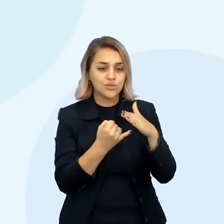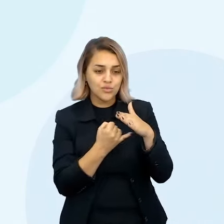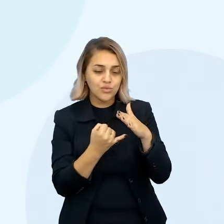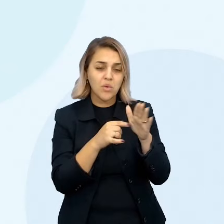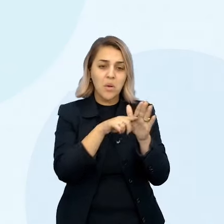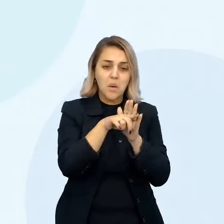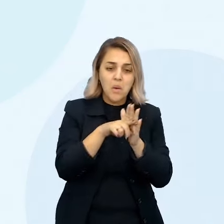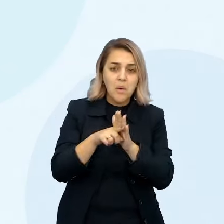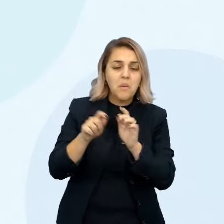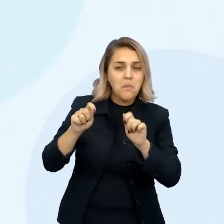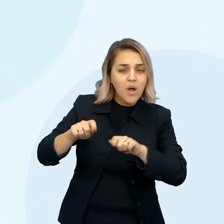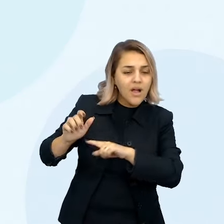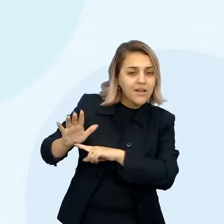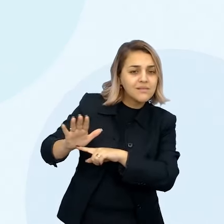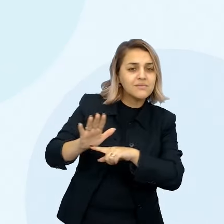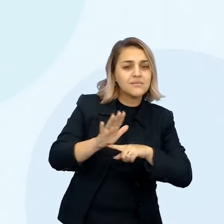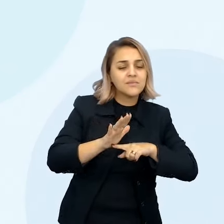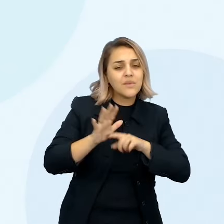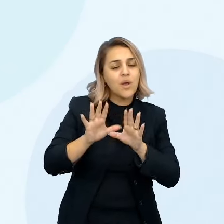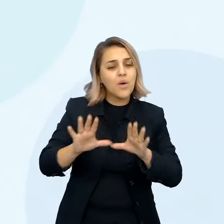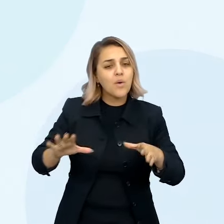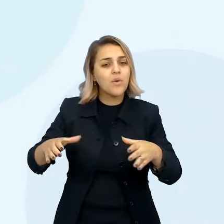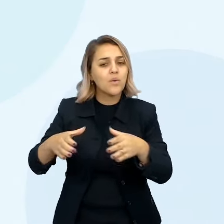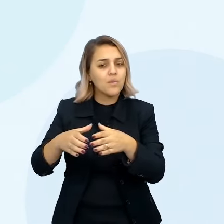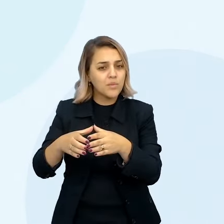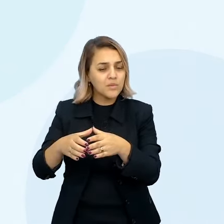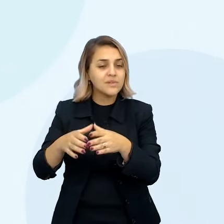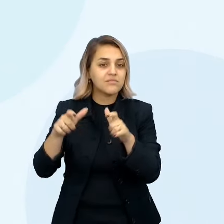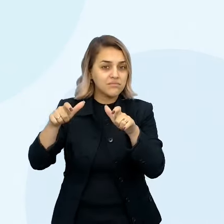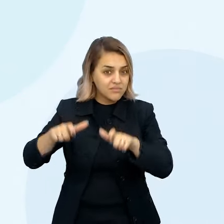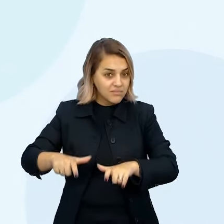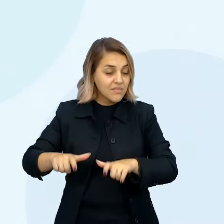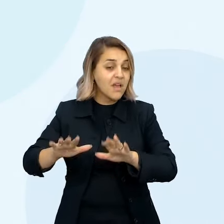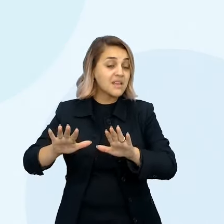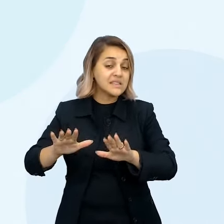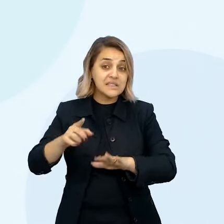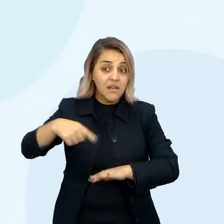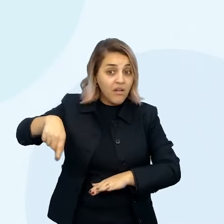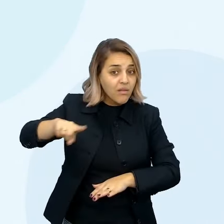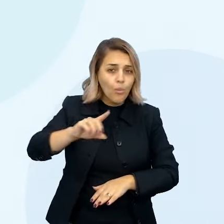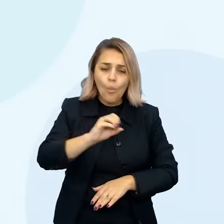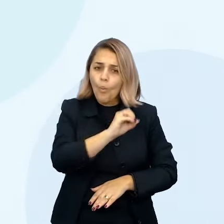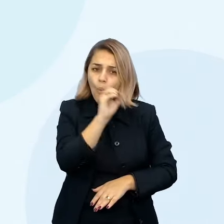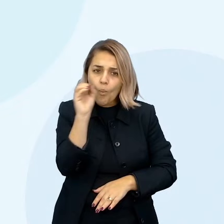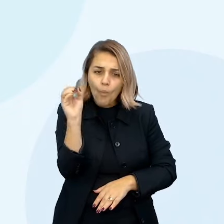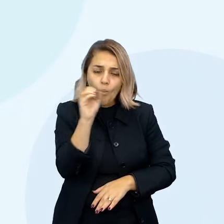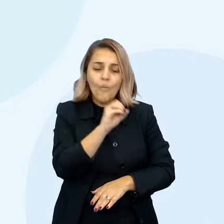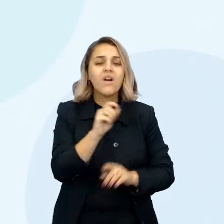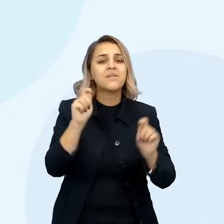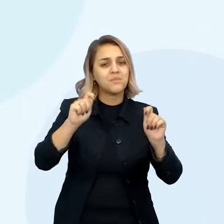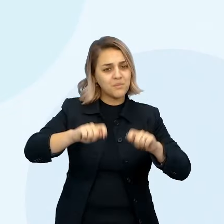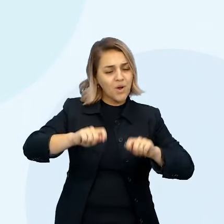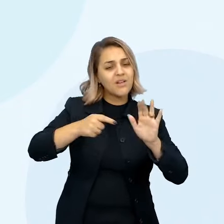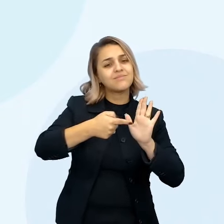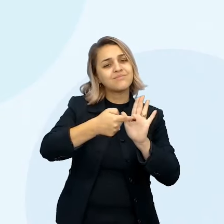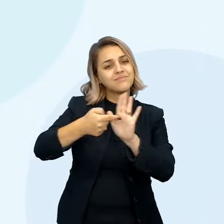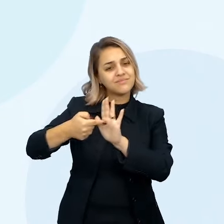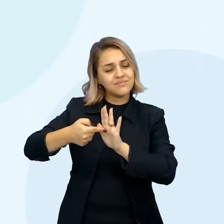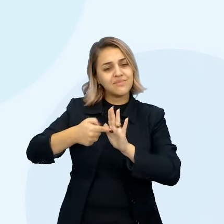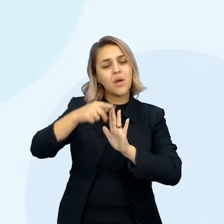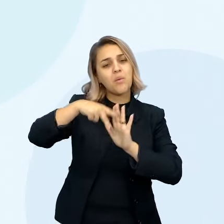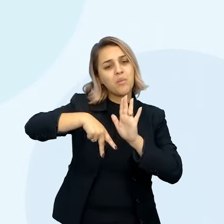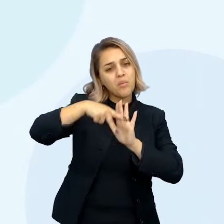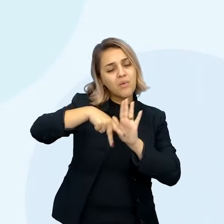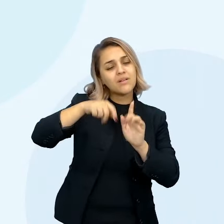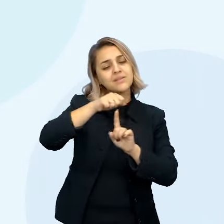a comunidade local. E se eles não conhecem, o professor pode aproveitar para apresentar alguns projetos sociais